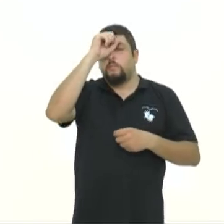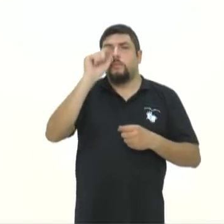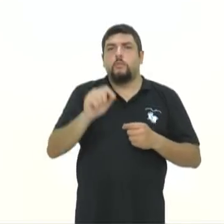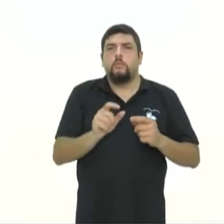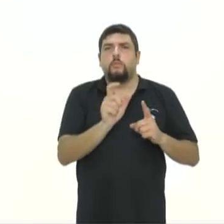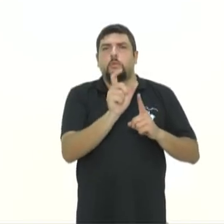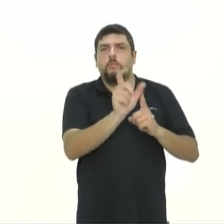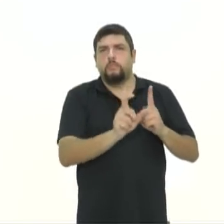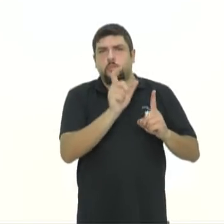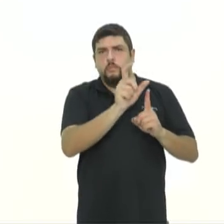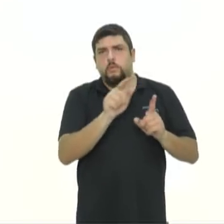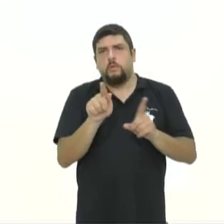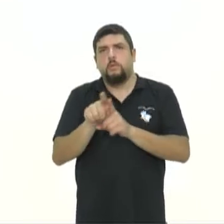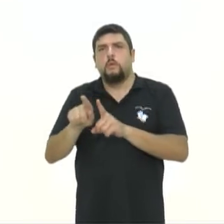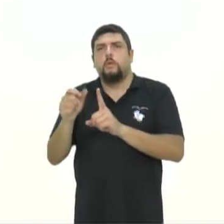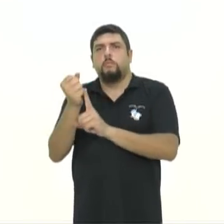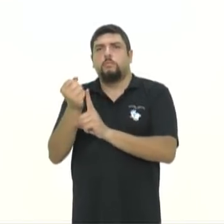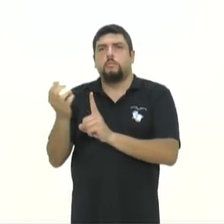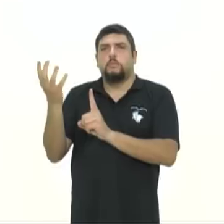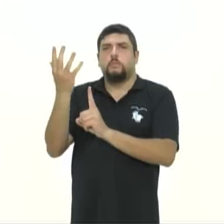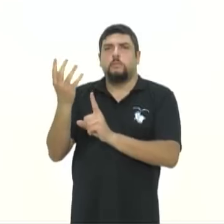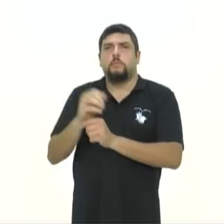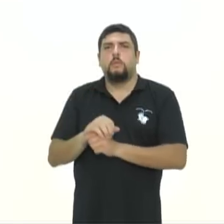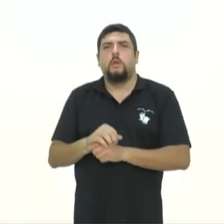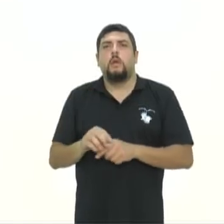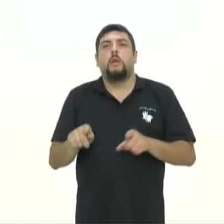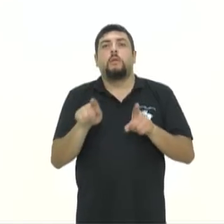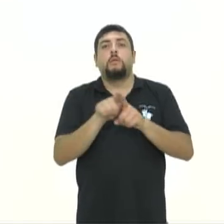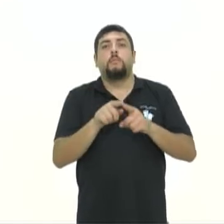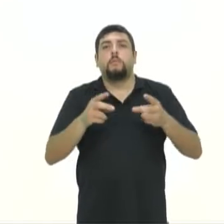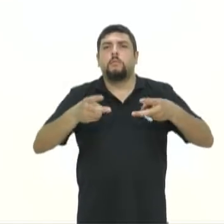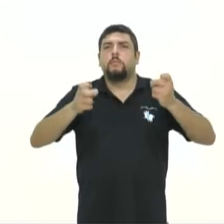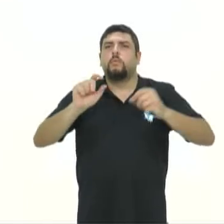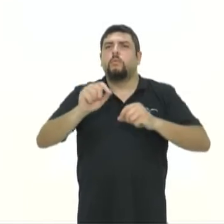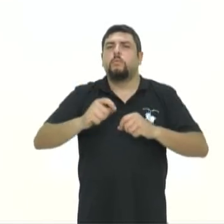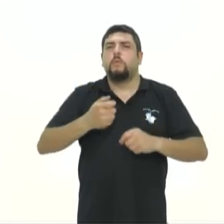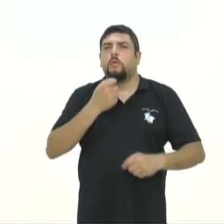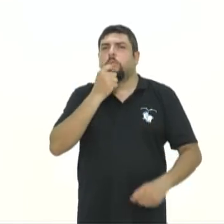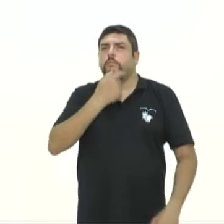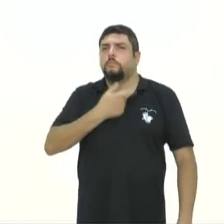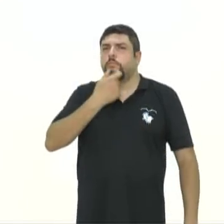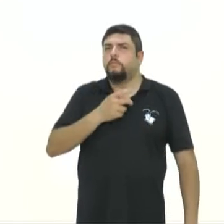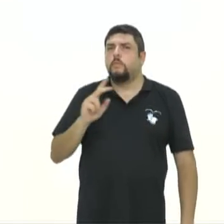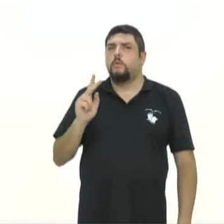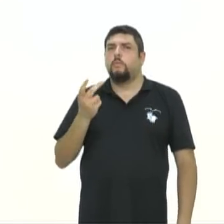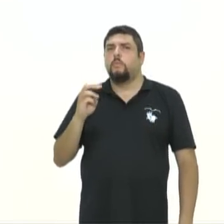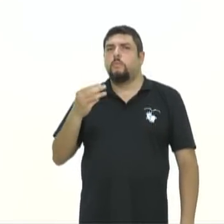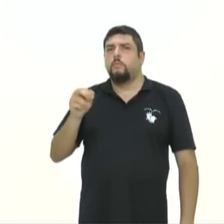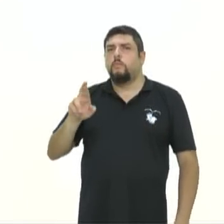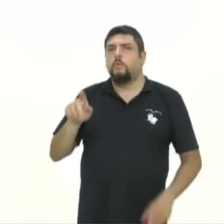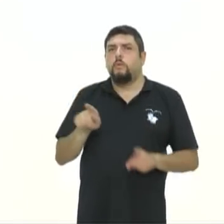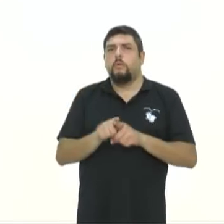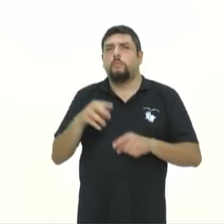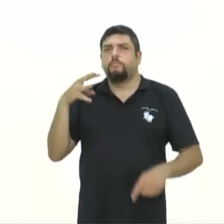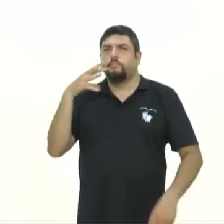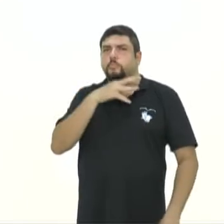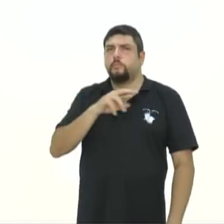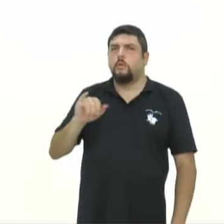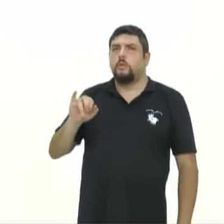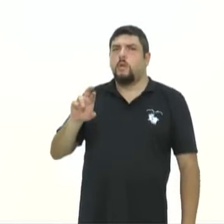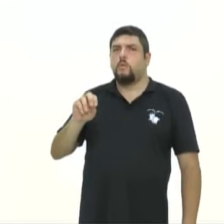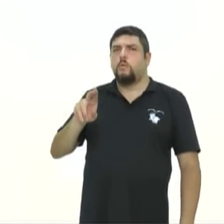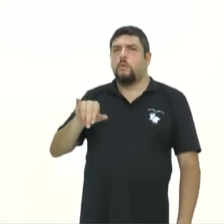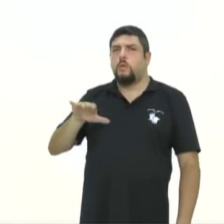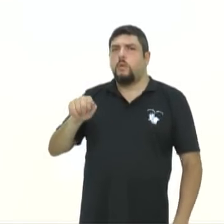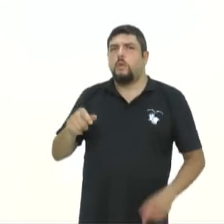e não verbal nesses gêneros e identificar os elementos de humor e ironia e, além de tudo, inferir informações implícitas